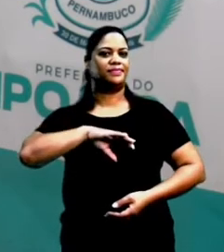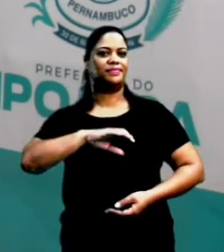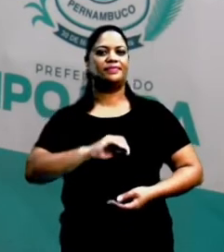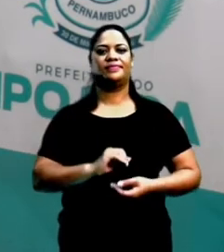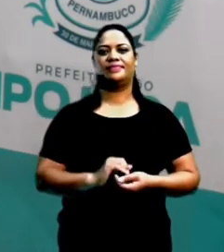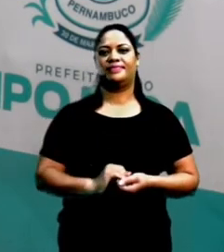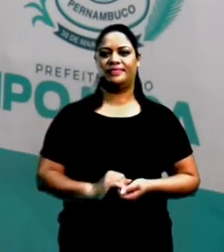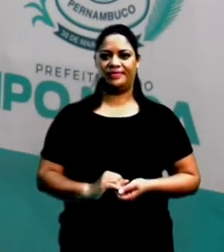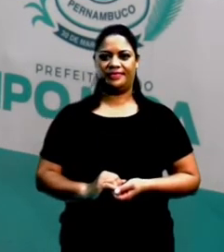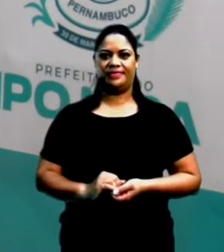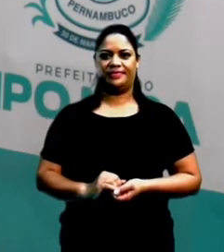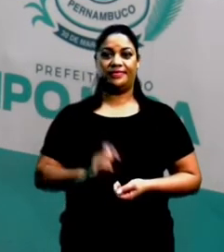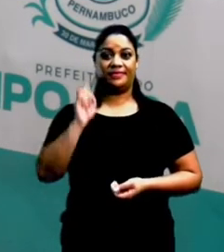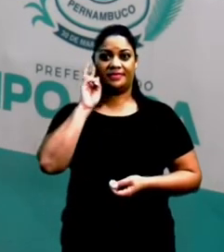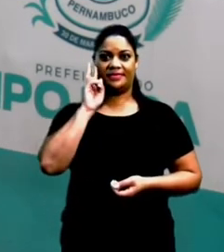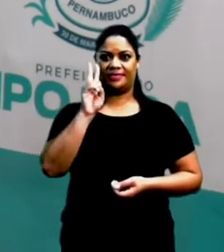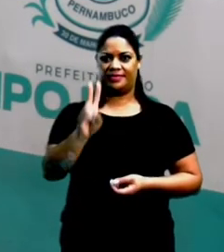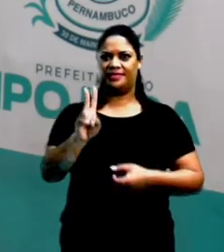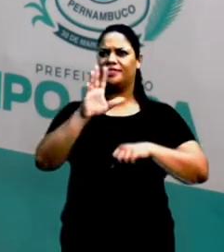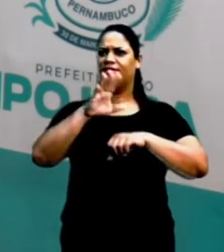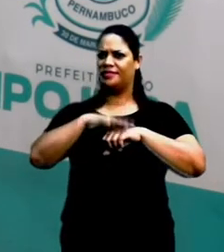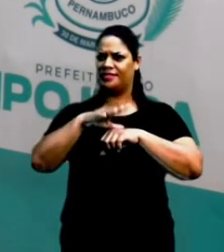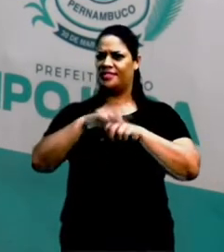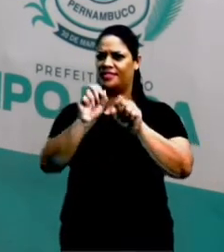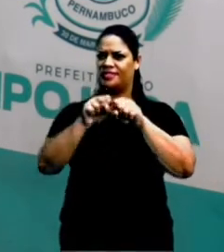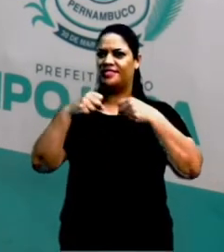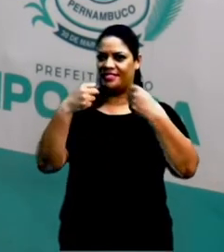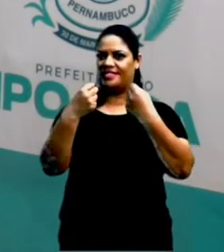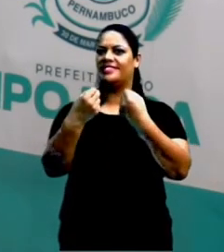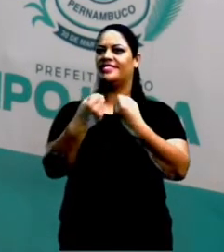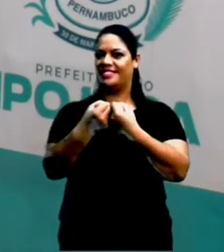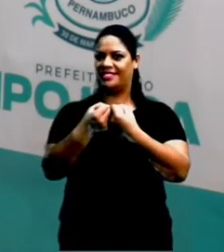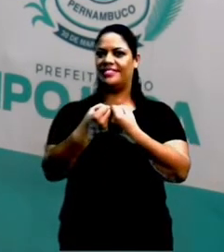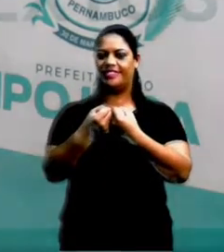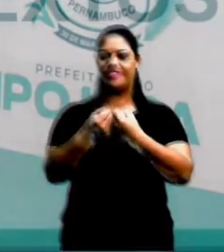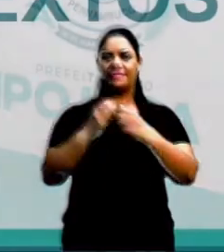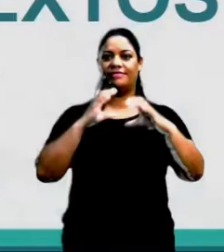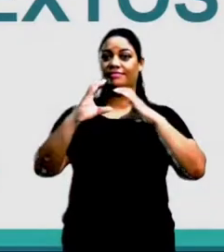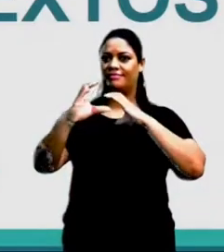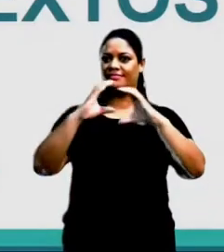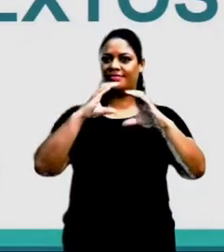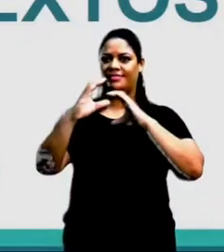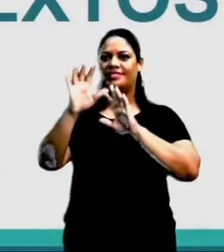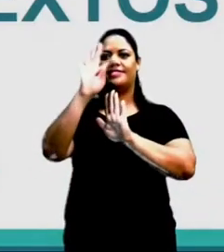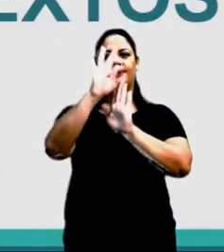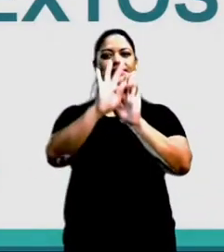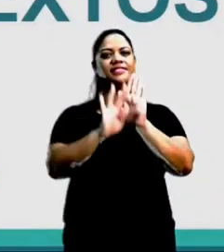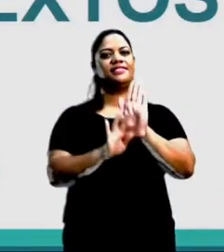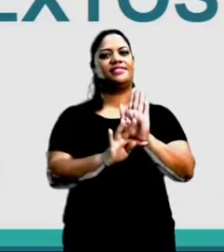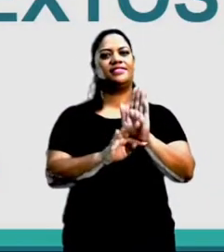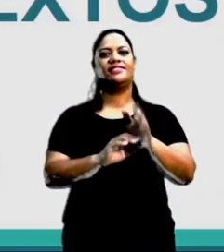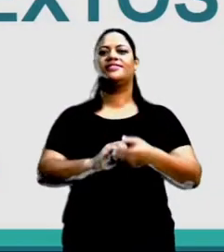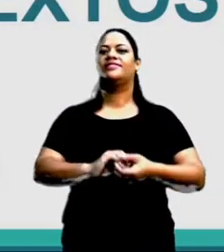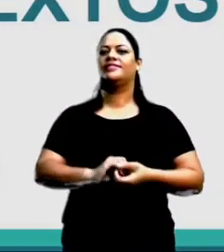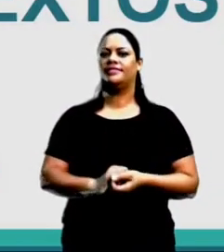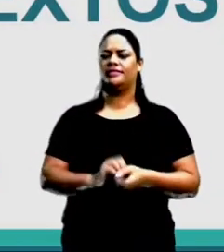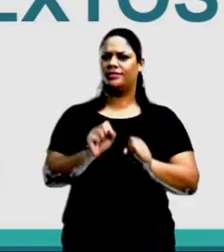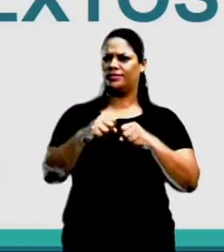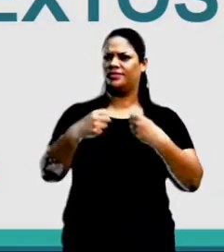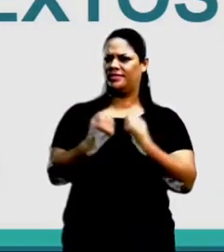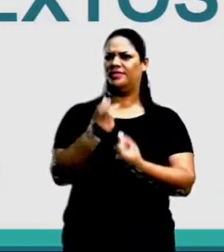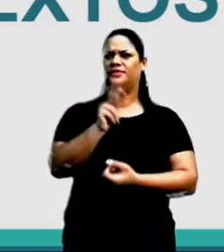portuguesa. Vamos ver a função social e comunicativa do texto.